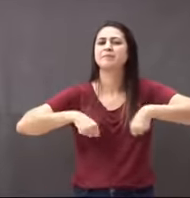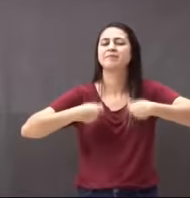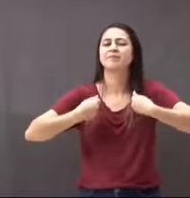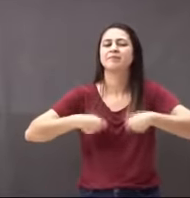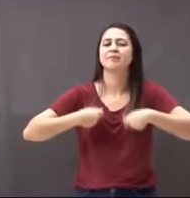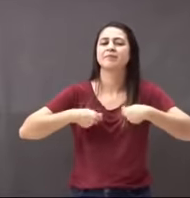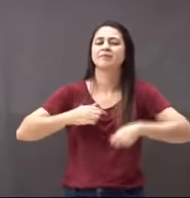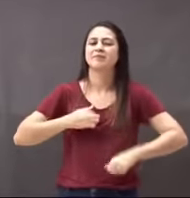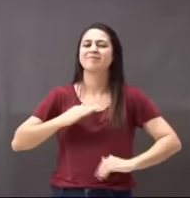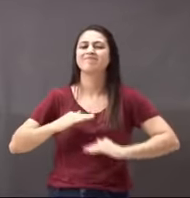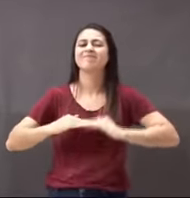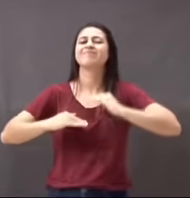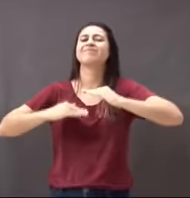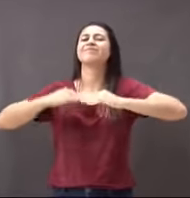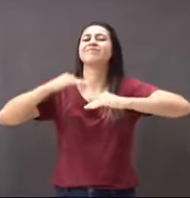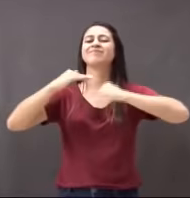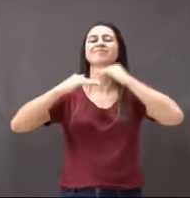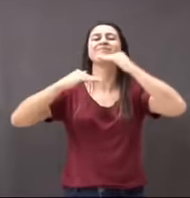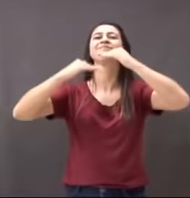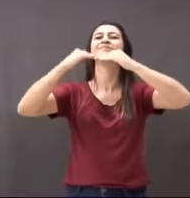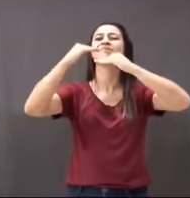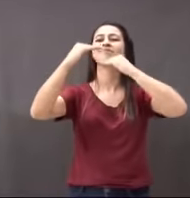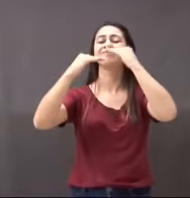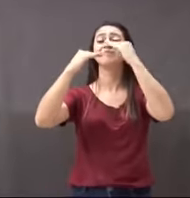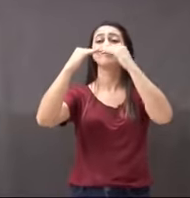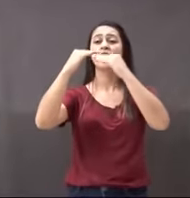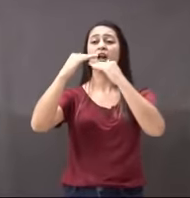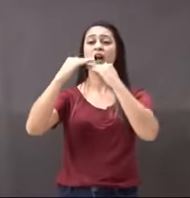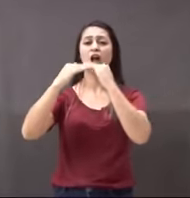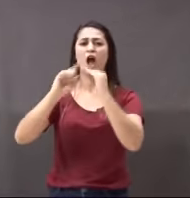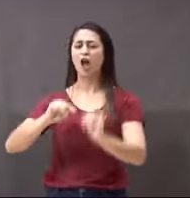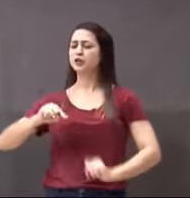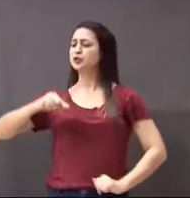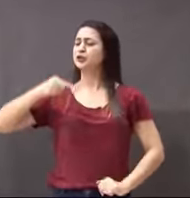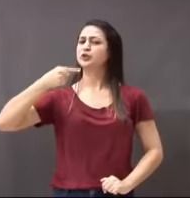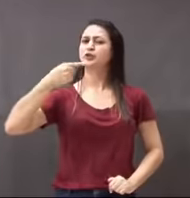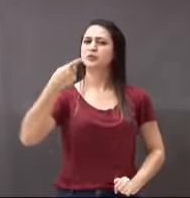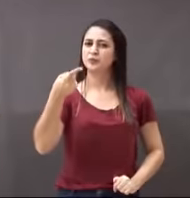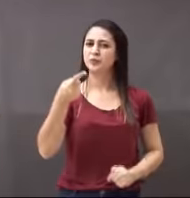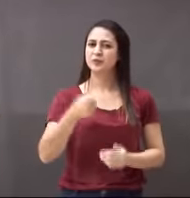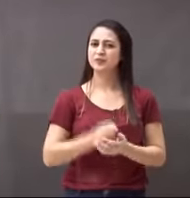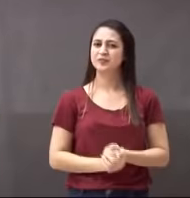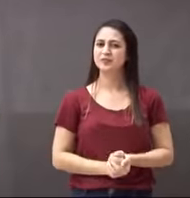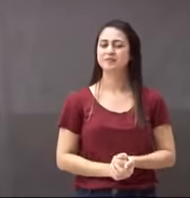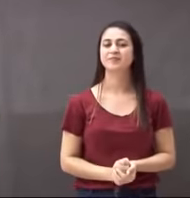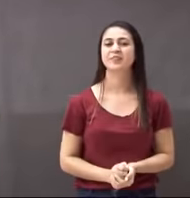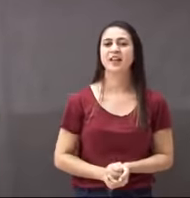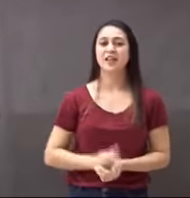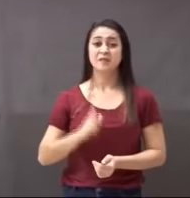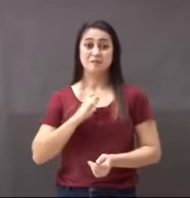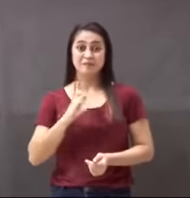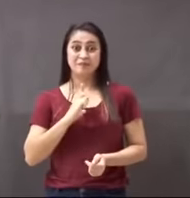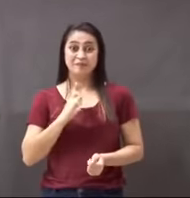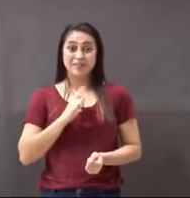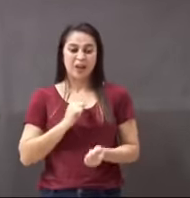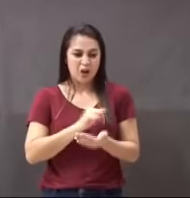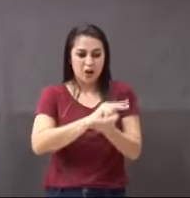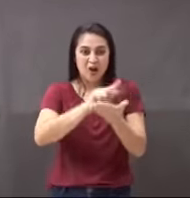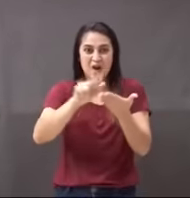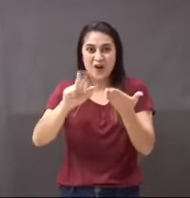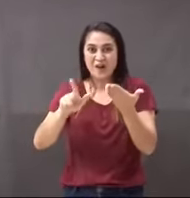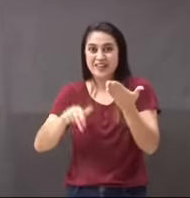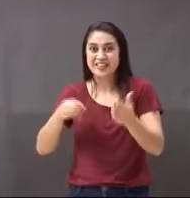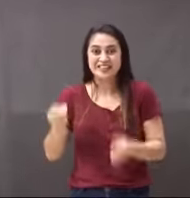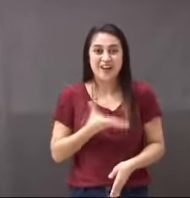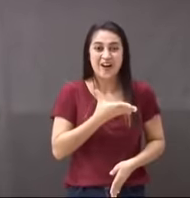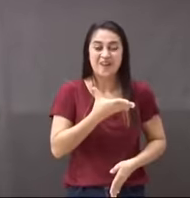necessário pra te amadurecer. Dia 4 de maio tem novidade